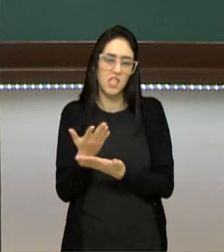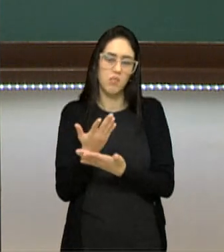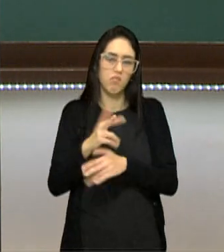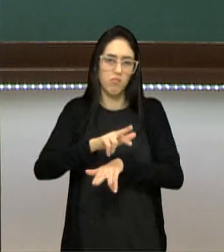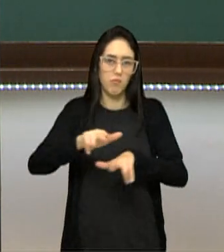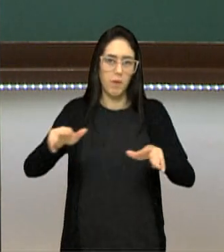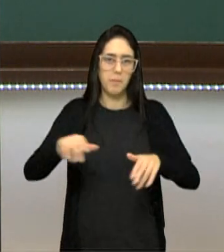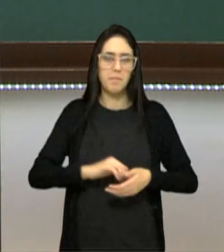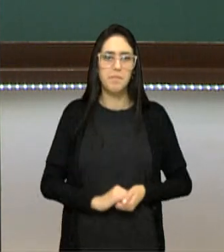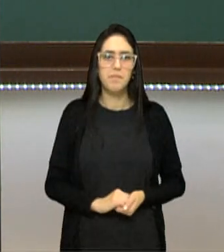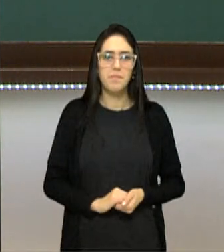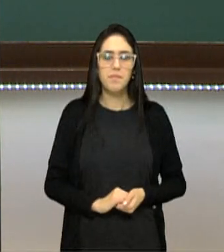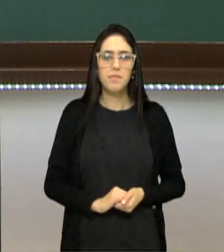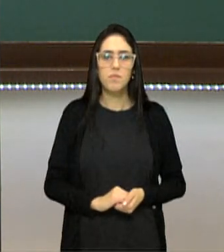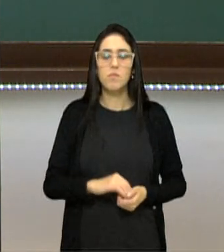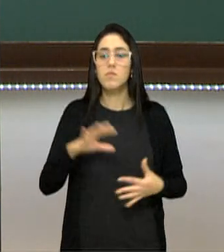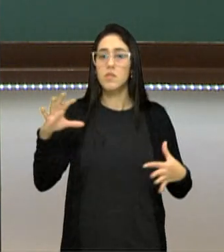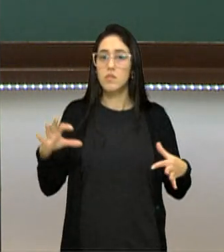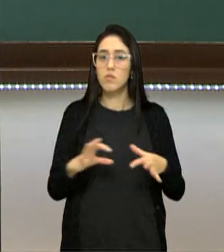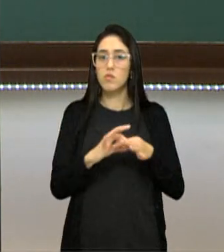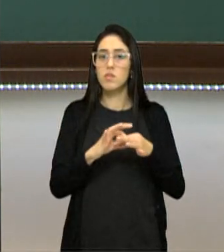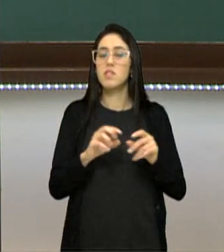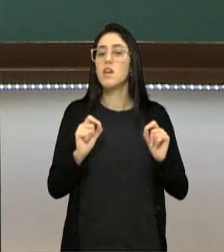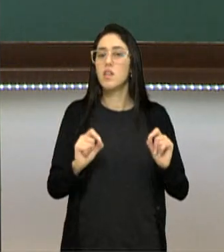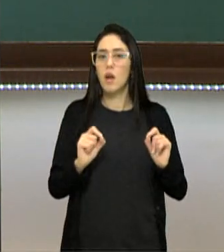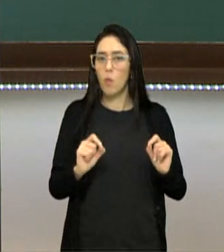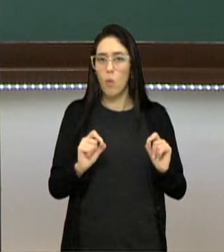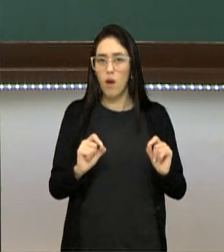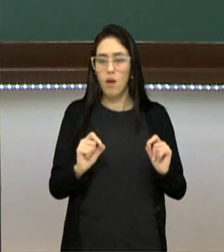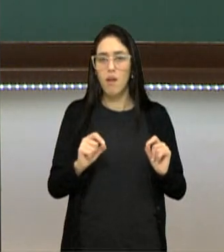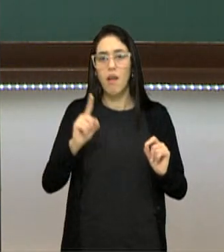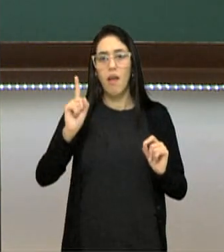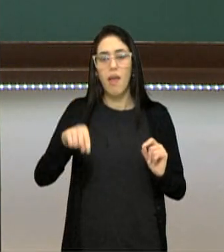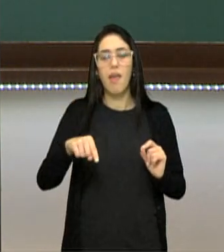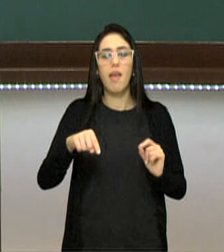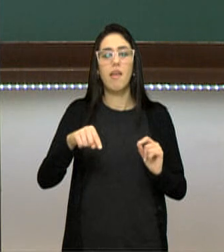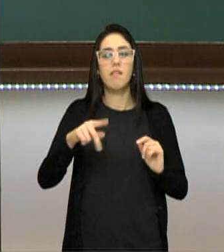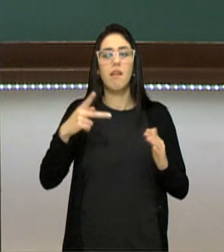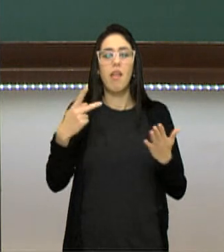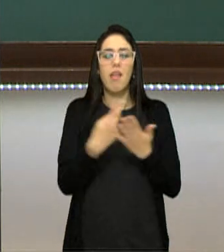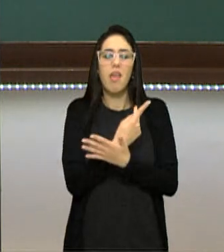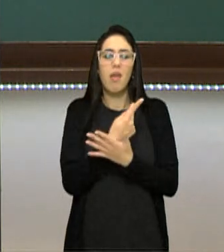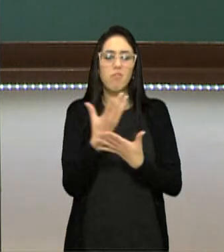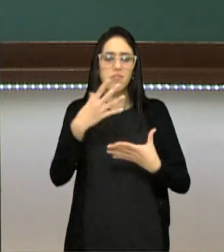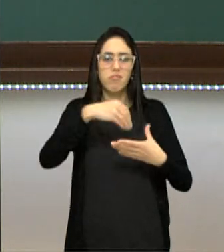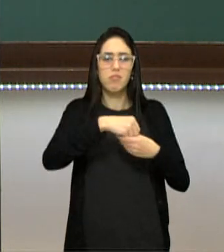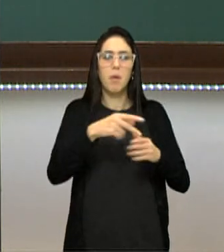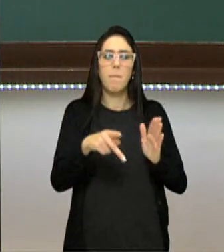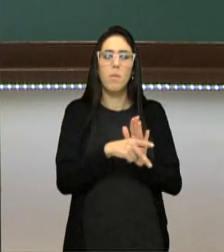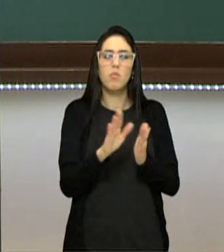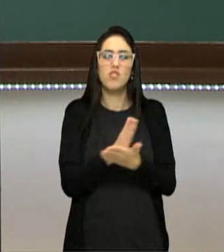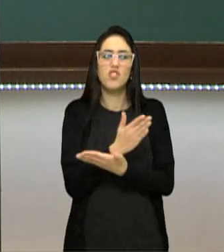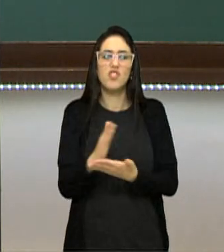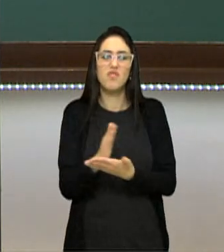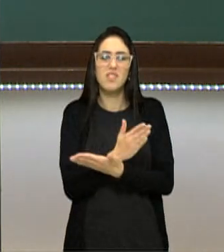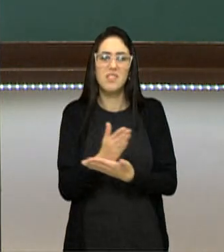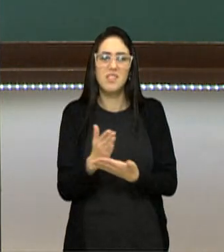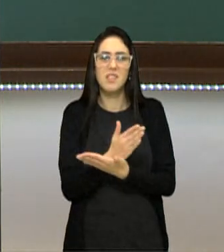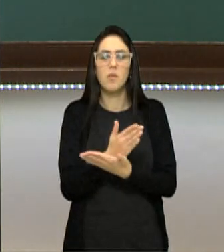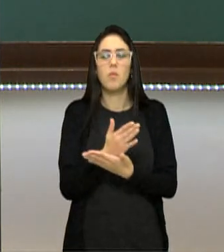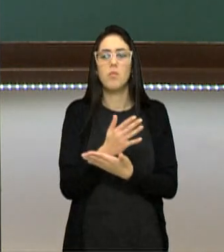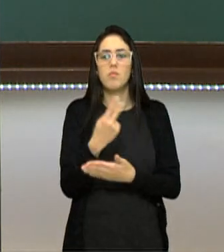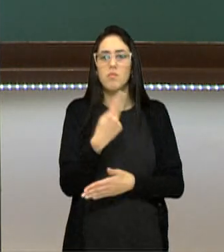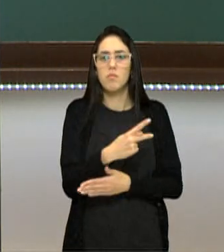bem. Elas estão associadas, geralmente, essas doenças, a erros nos processos de divisão mitótica ou meiótica, bem como no